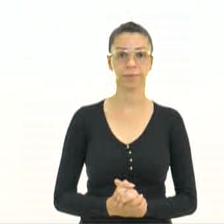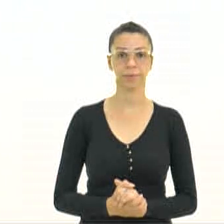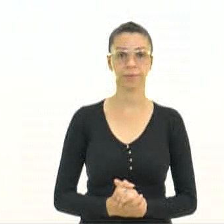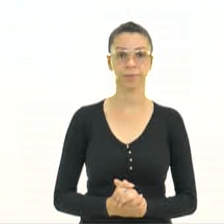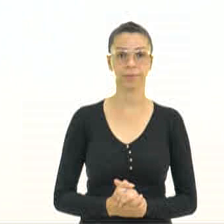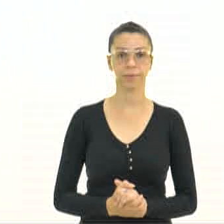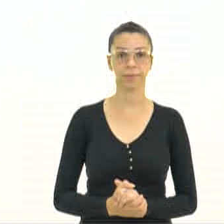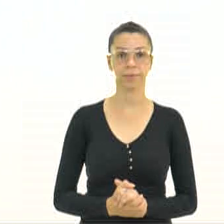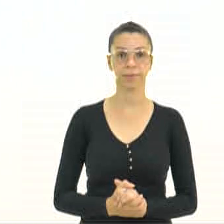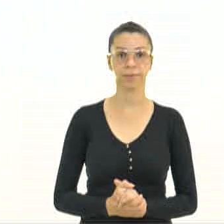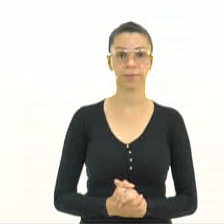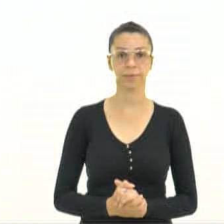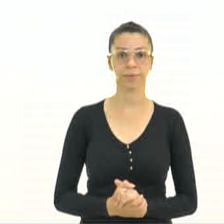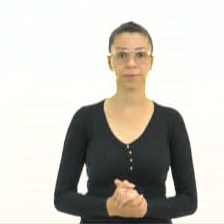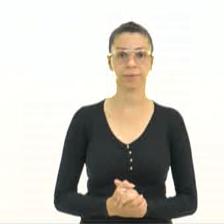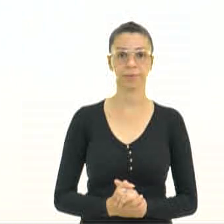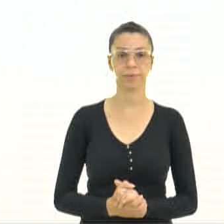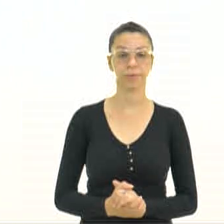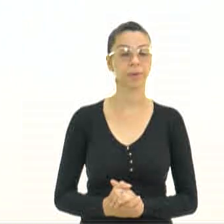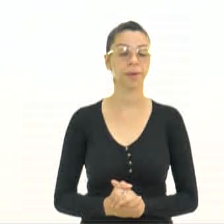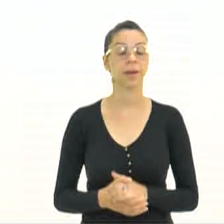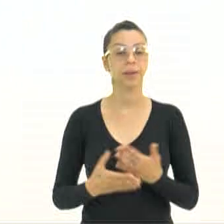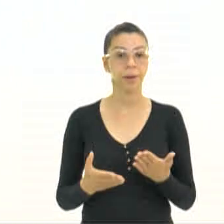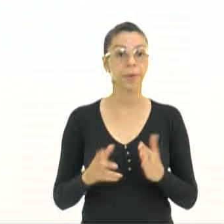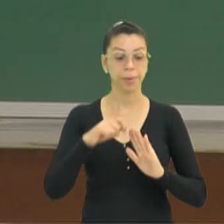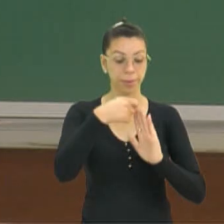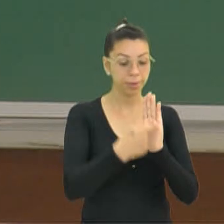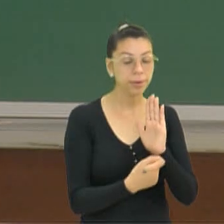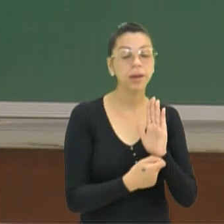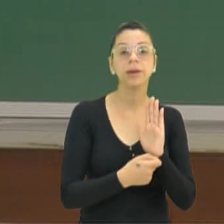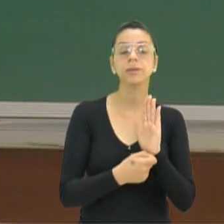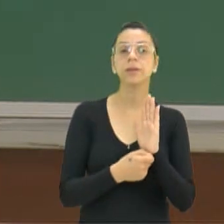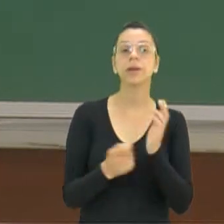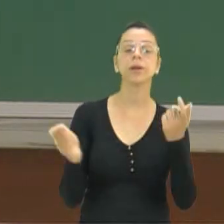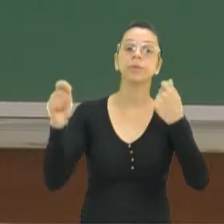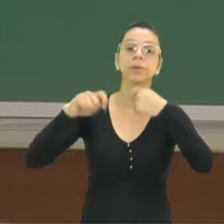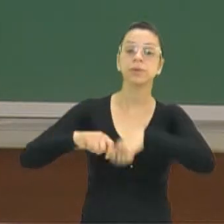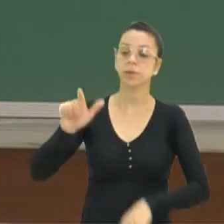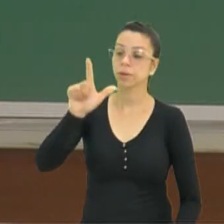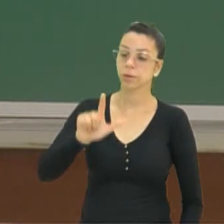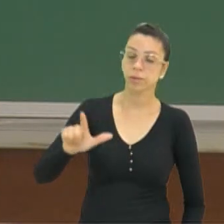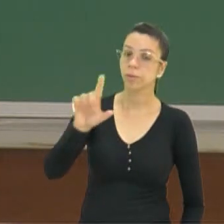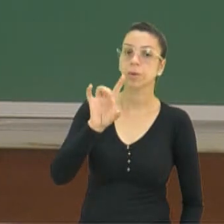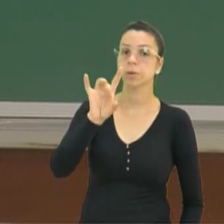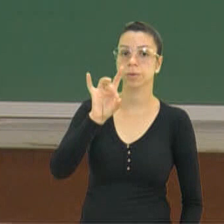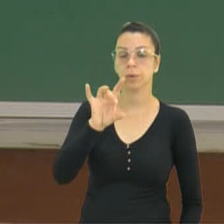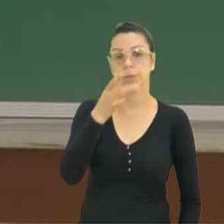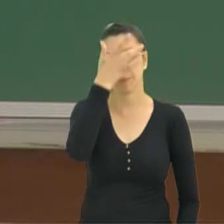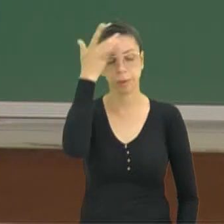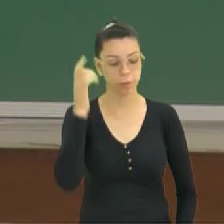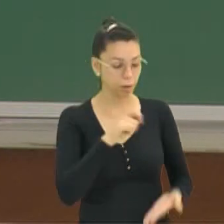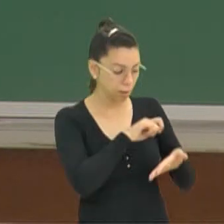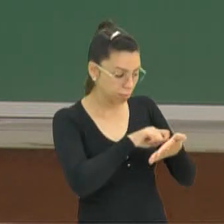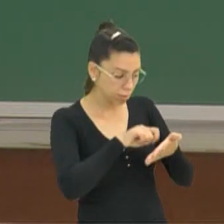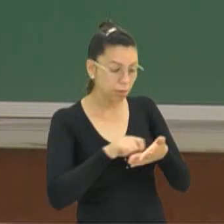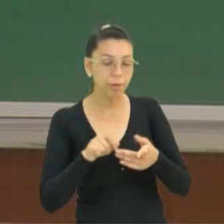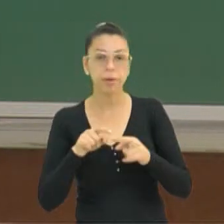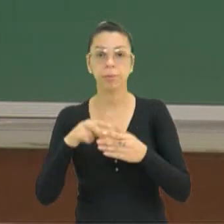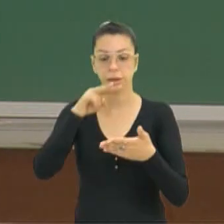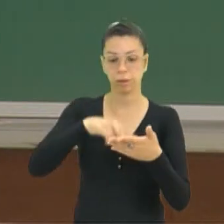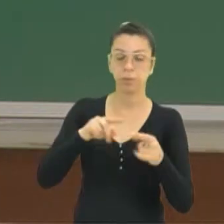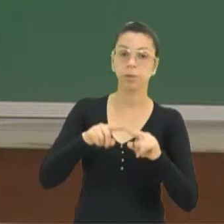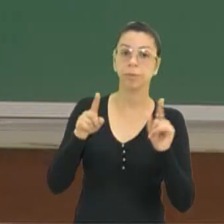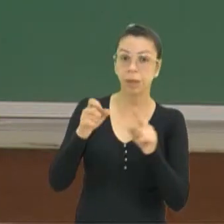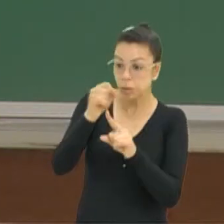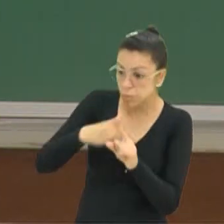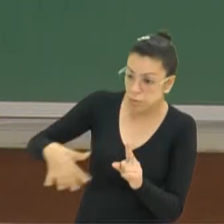remember it's necessary. Aqui o texto basicamente ele fala sobre a necessidade da literatura não somente para escritores e leitores, mas para a sociedade como um